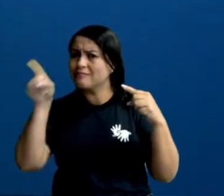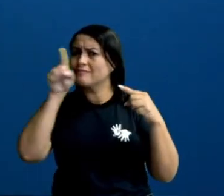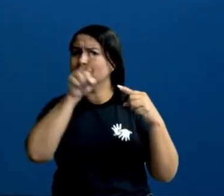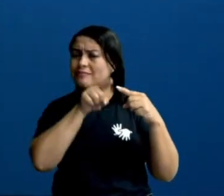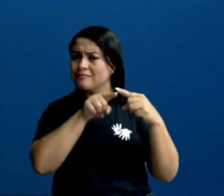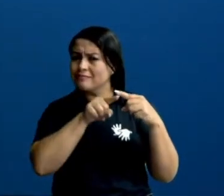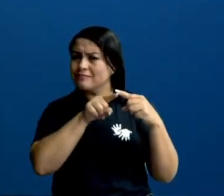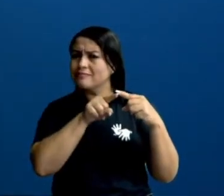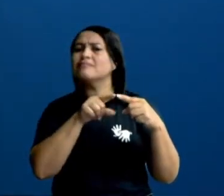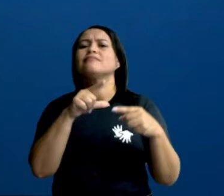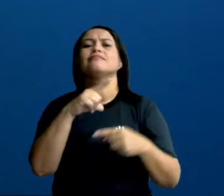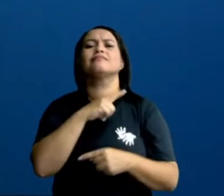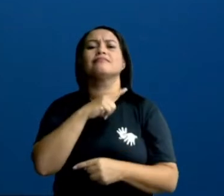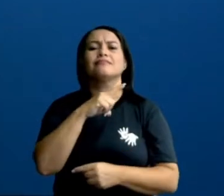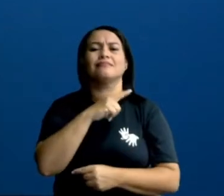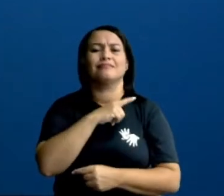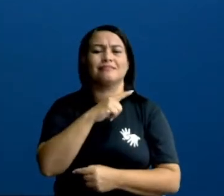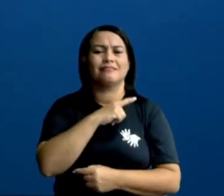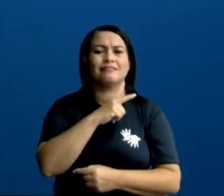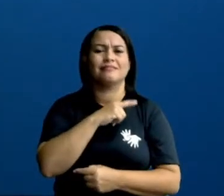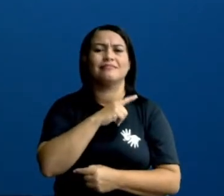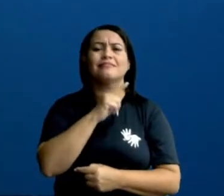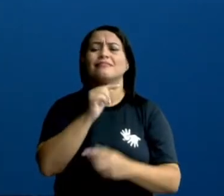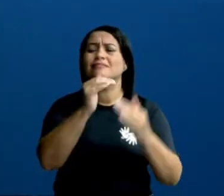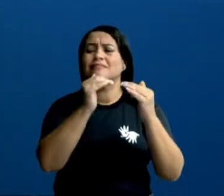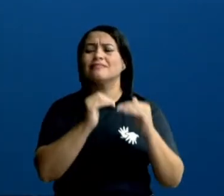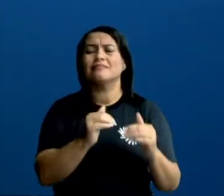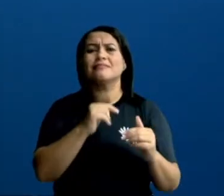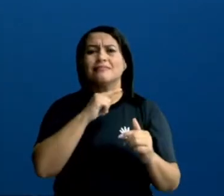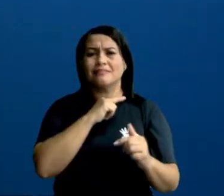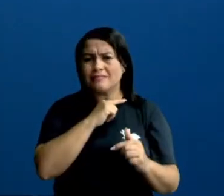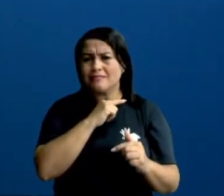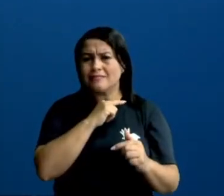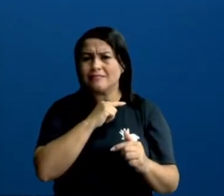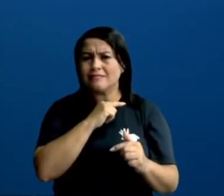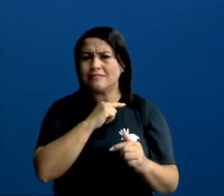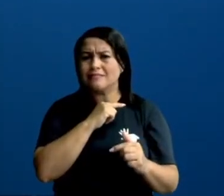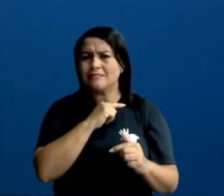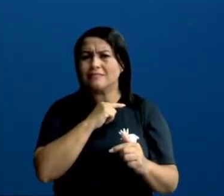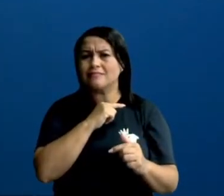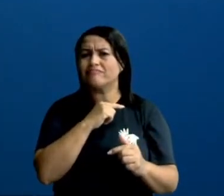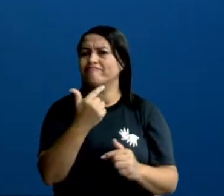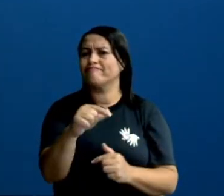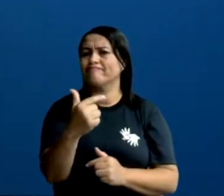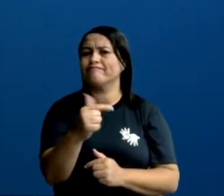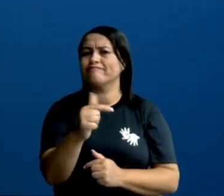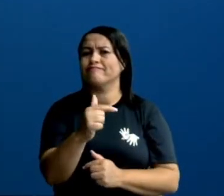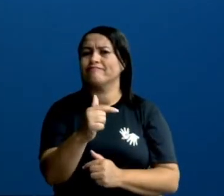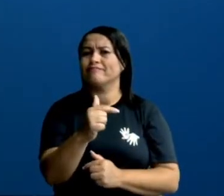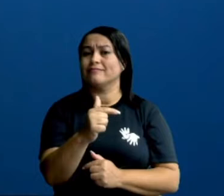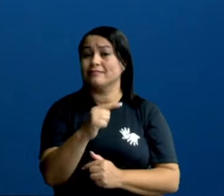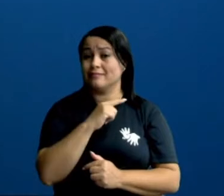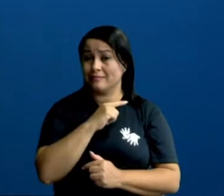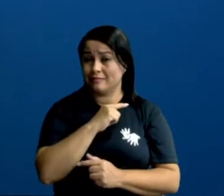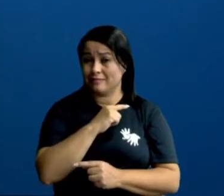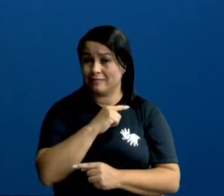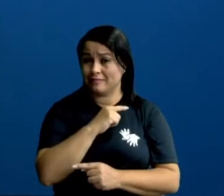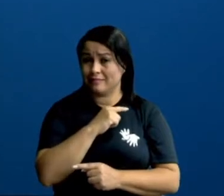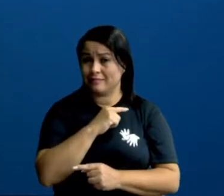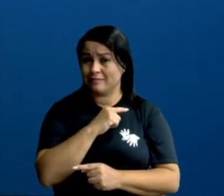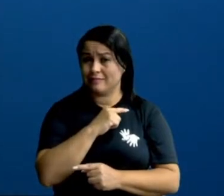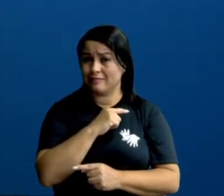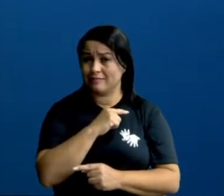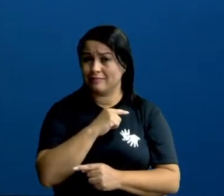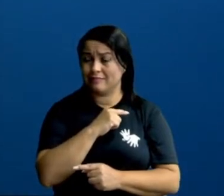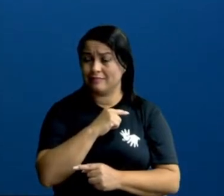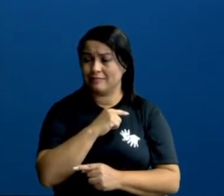circular? Tem. E essa de baixo? Tem? Tem não. Essa tem uma forma